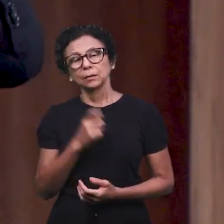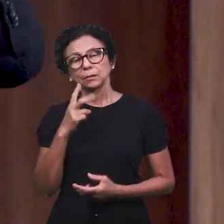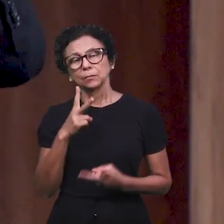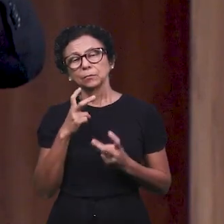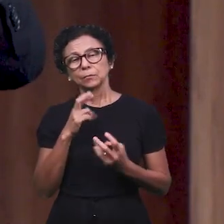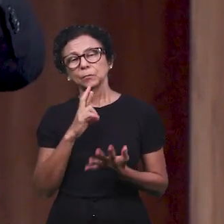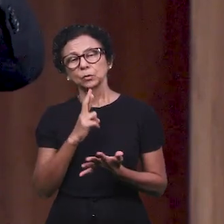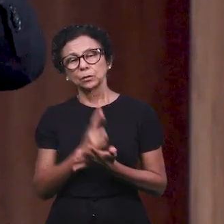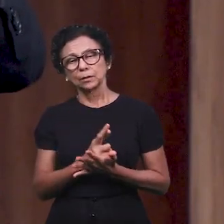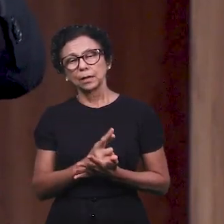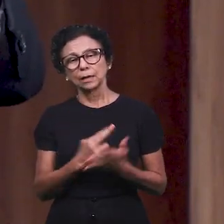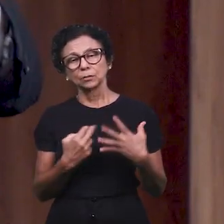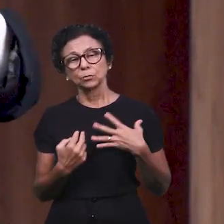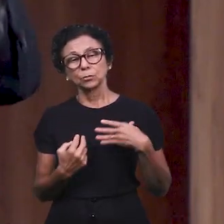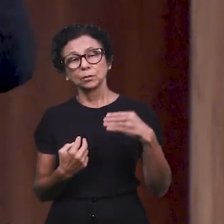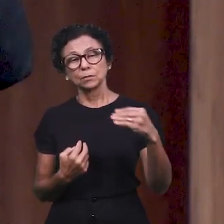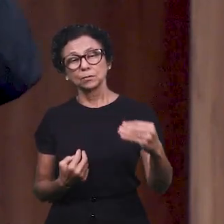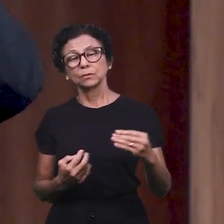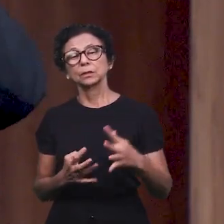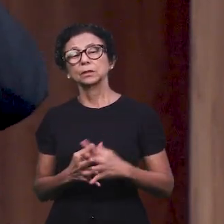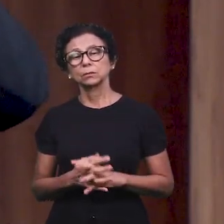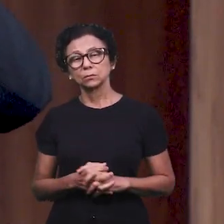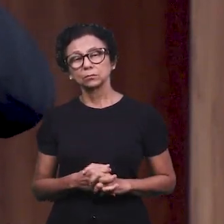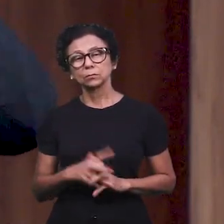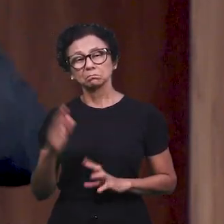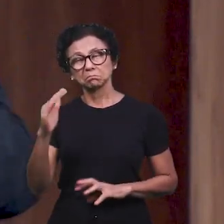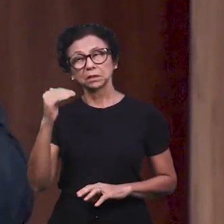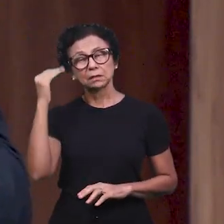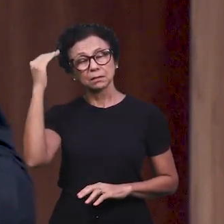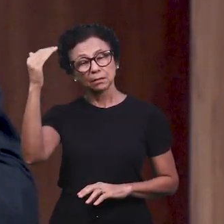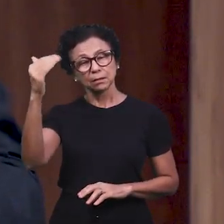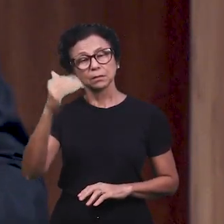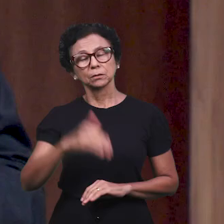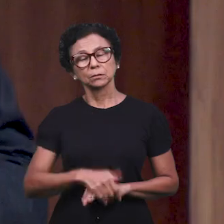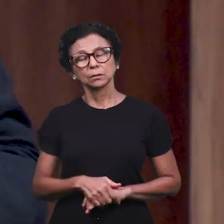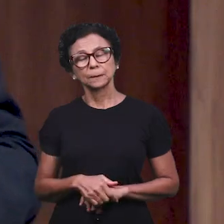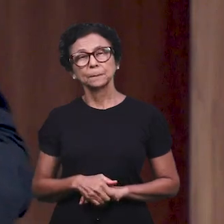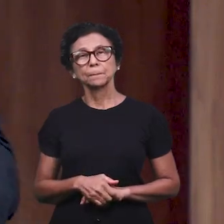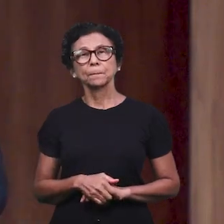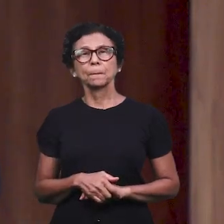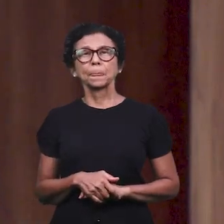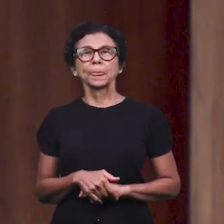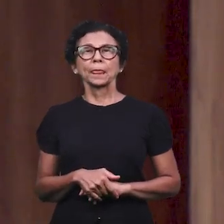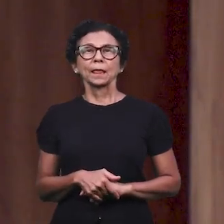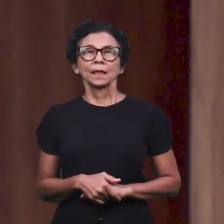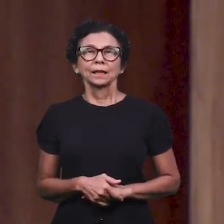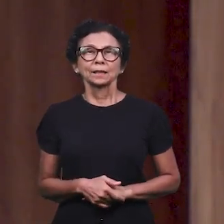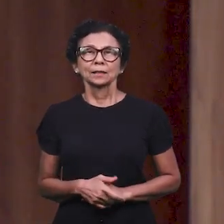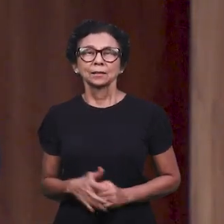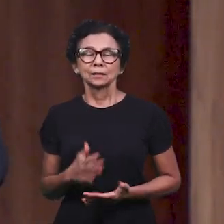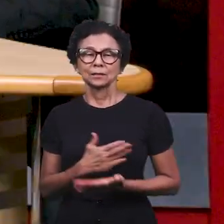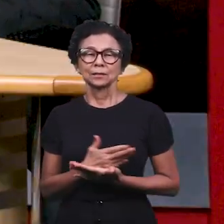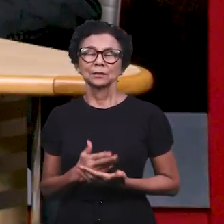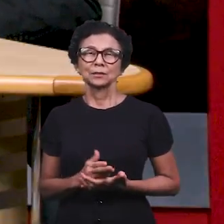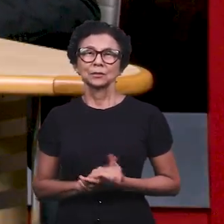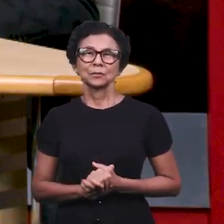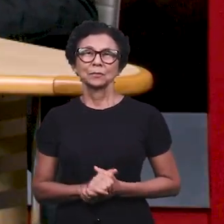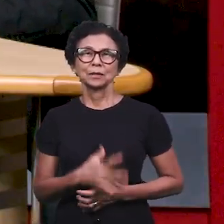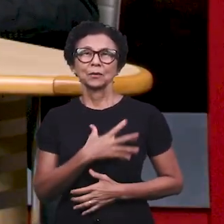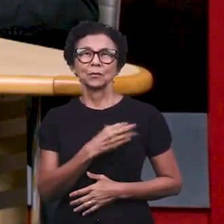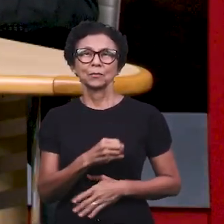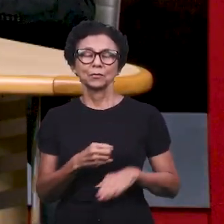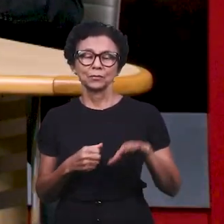nós criamos. É verdade. Né? Lá na frente o retorno vem. Você primeiro tem... No começo é só trabalho.